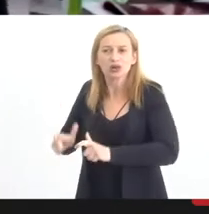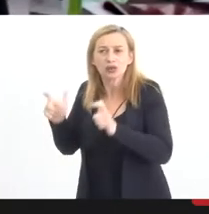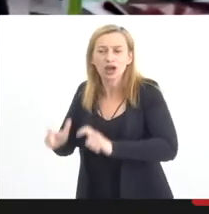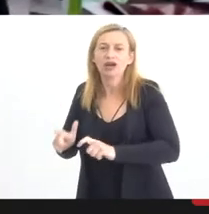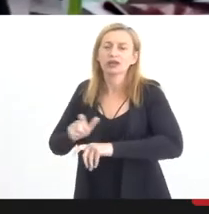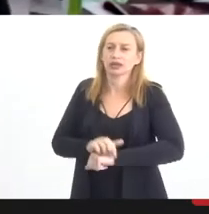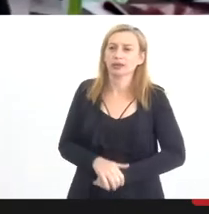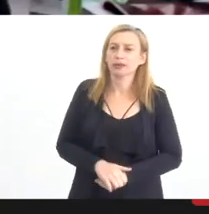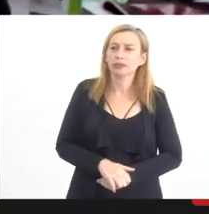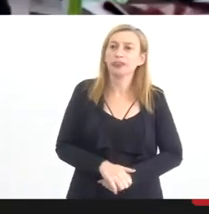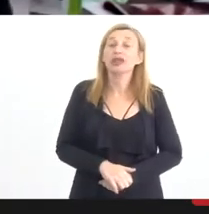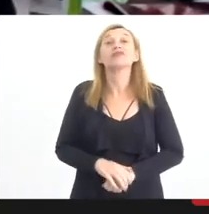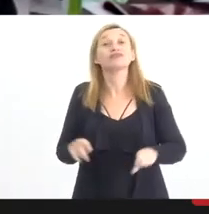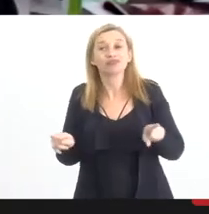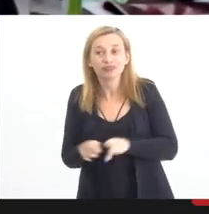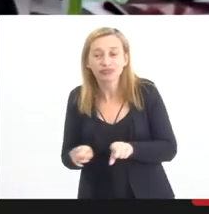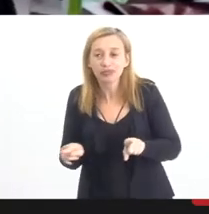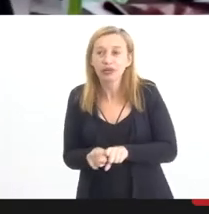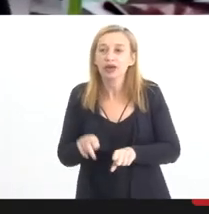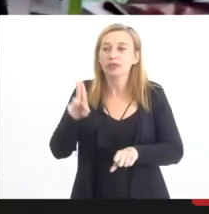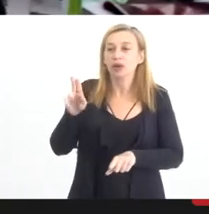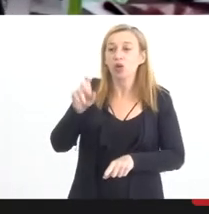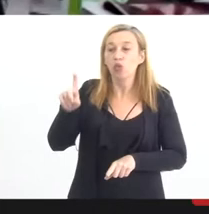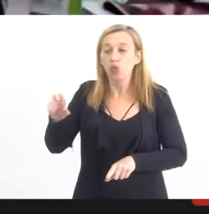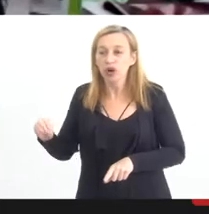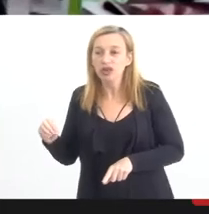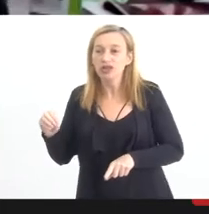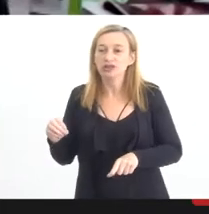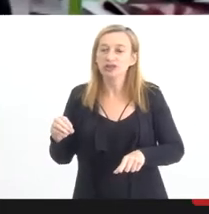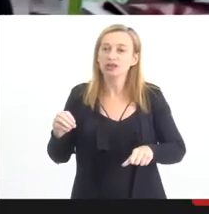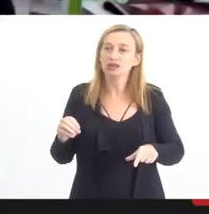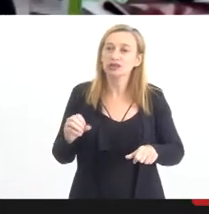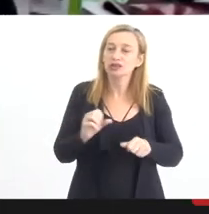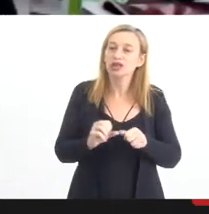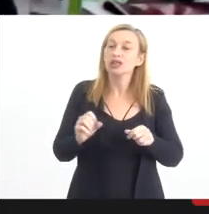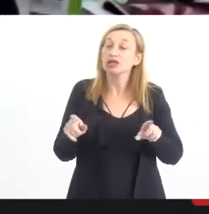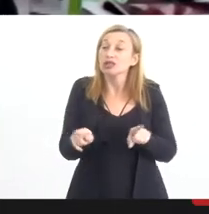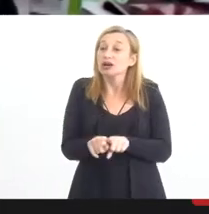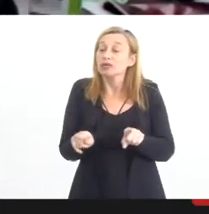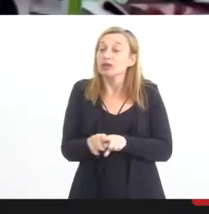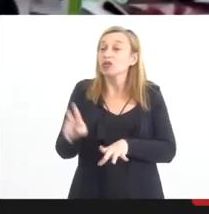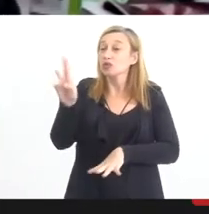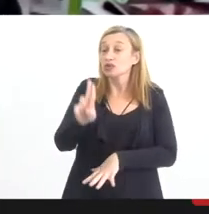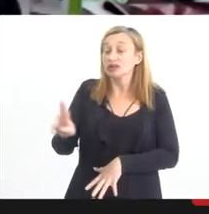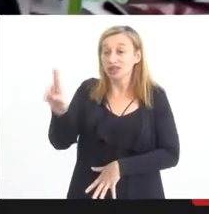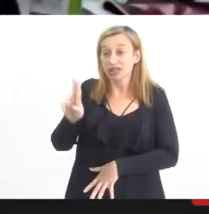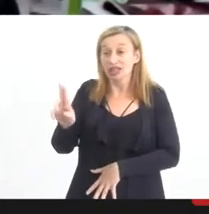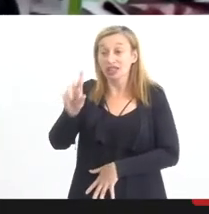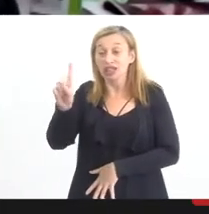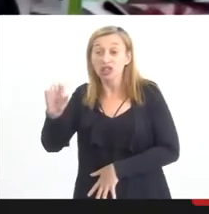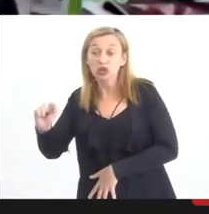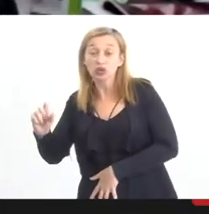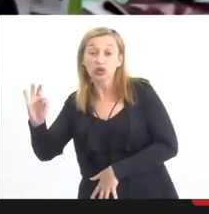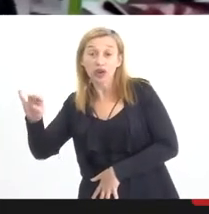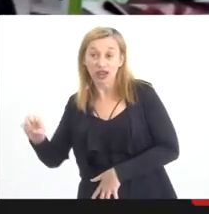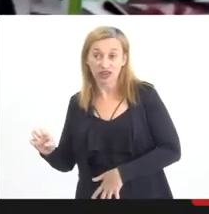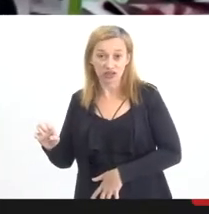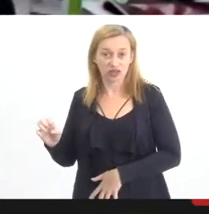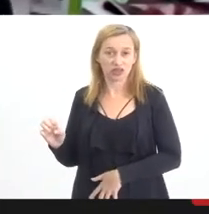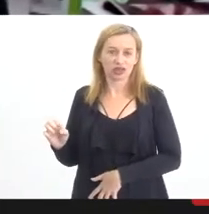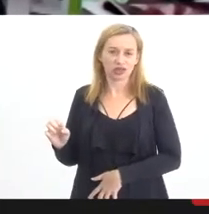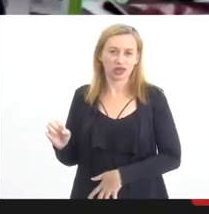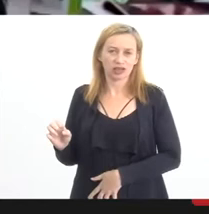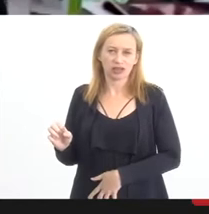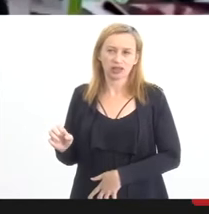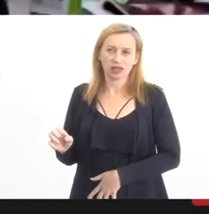região, também para a UESO, para se realizar enquanto universidade da Zona Oeste, dessa vez, né, como